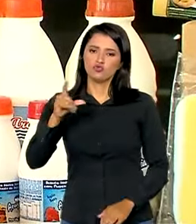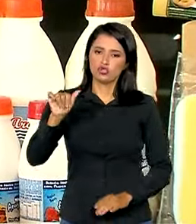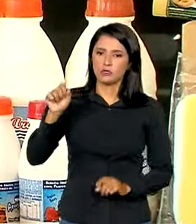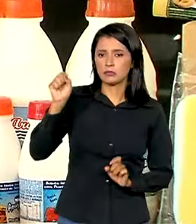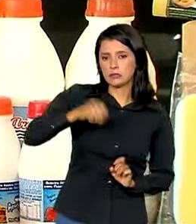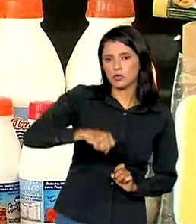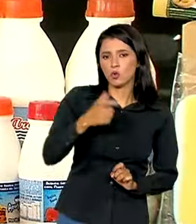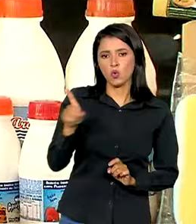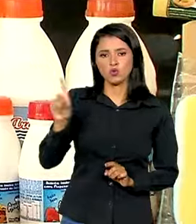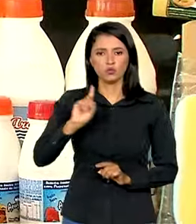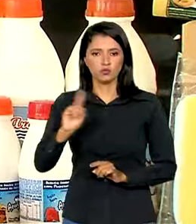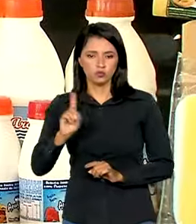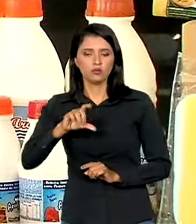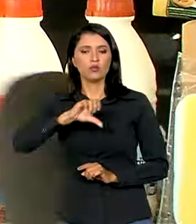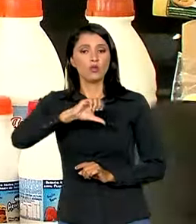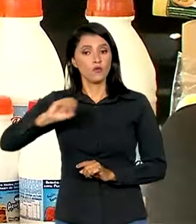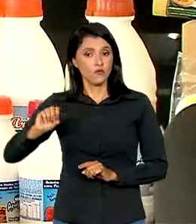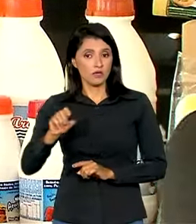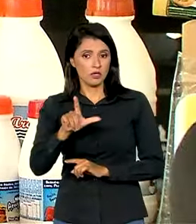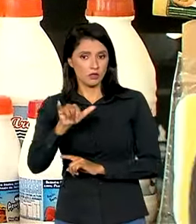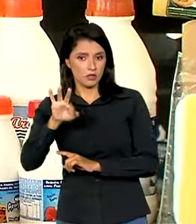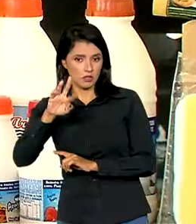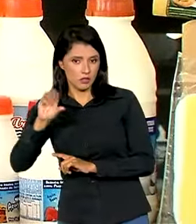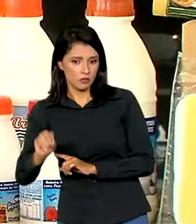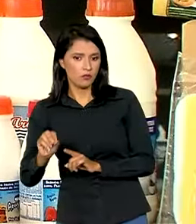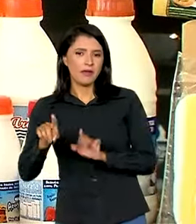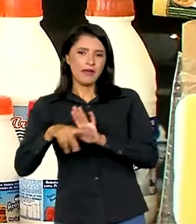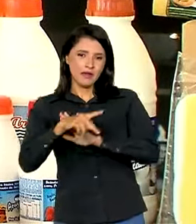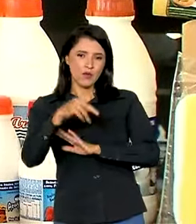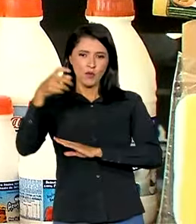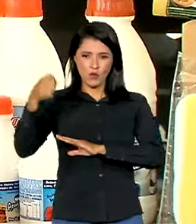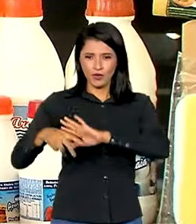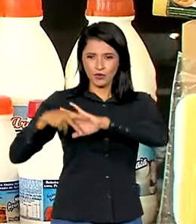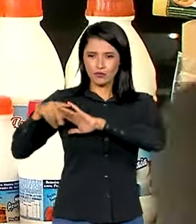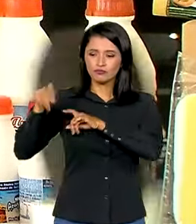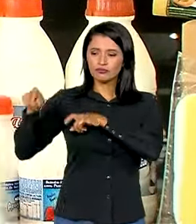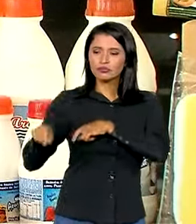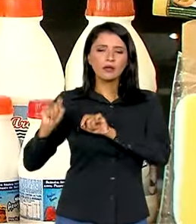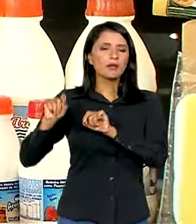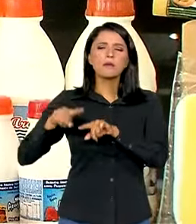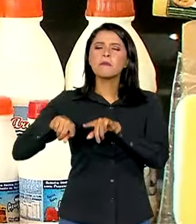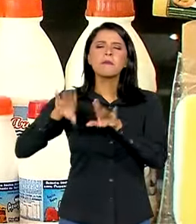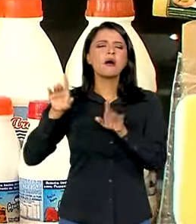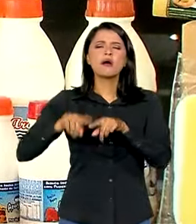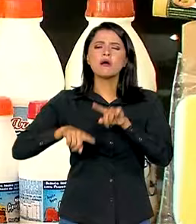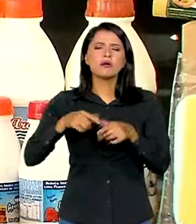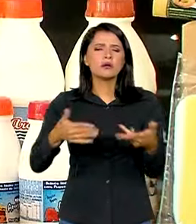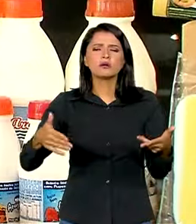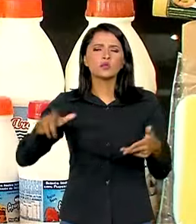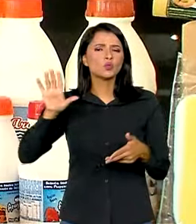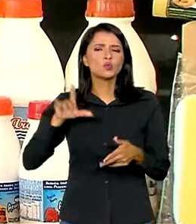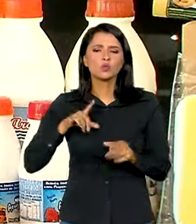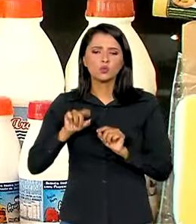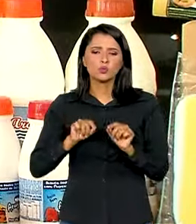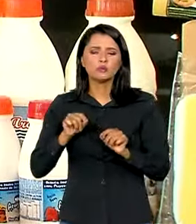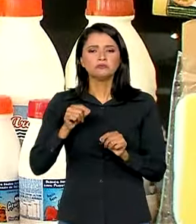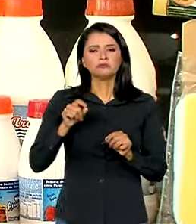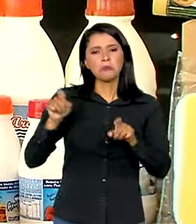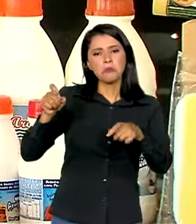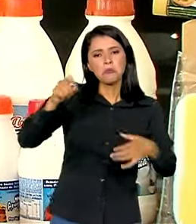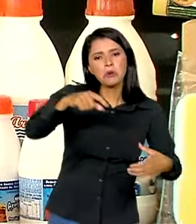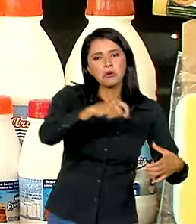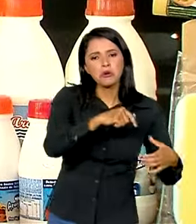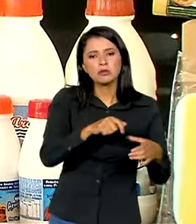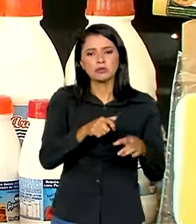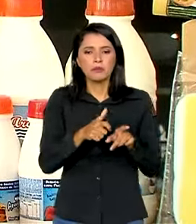900 litros. 900, né? Uhum. E além do leite lá no seu sítio, lá, o que, é que o senhor produz? Ah, eu planto uma rocinha, planto